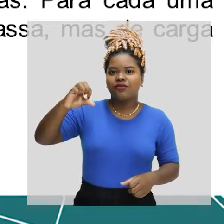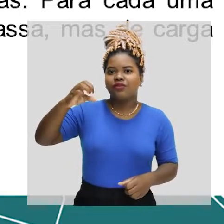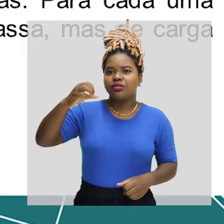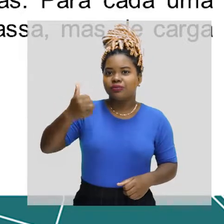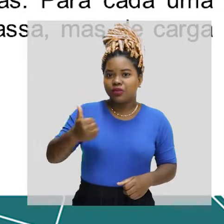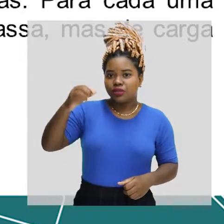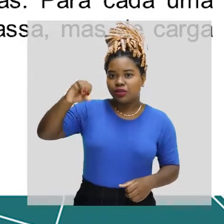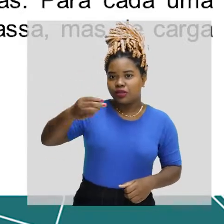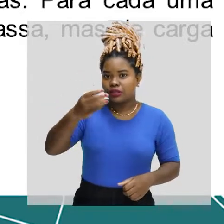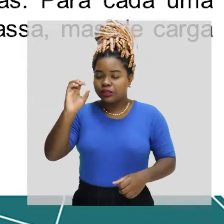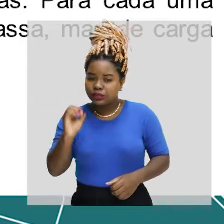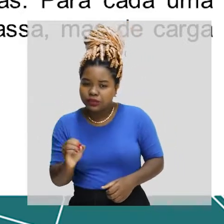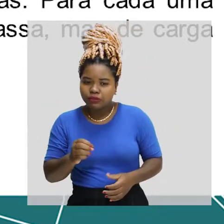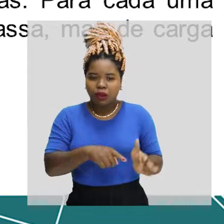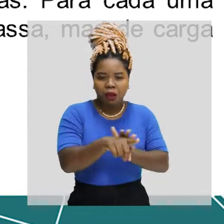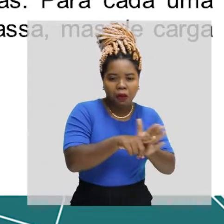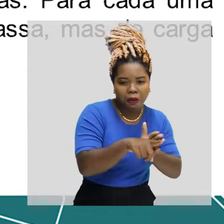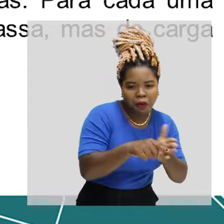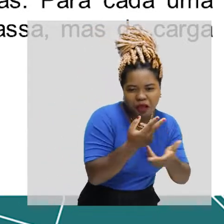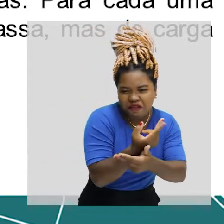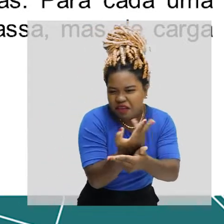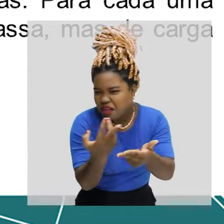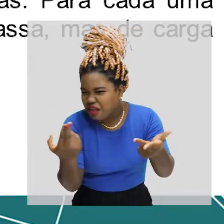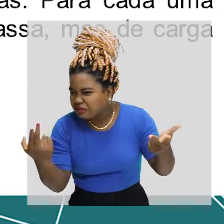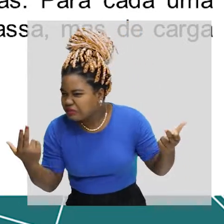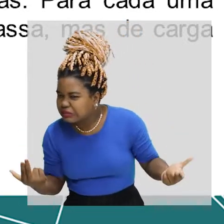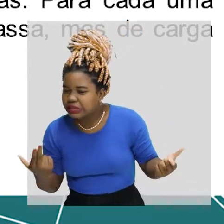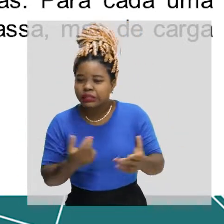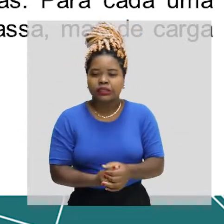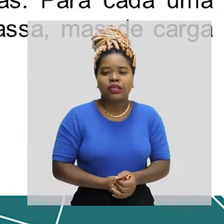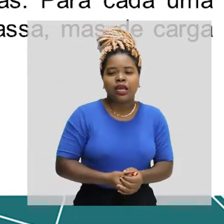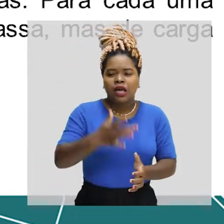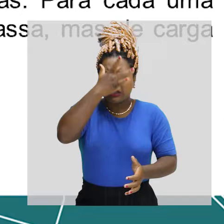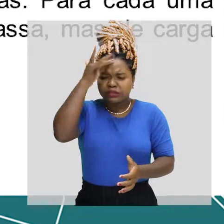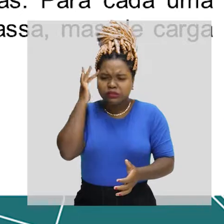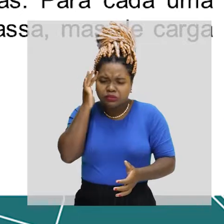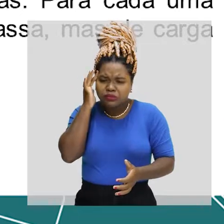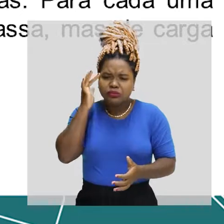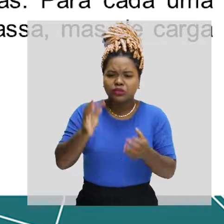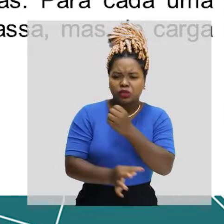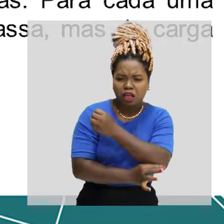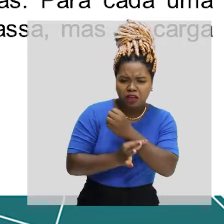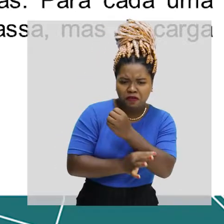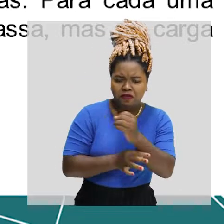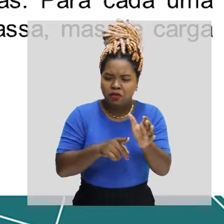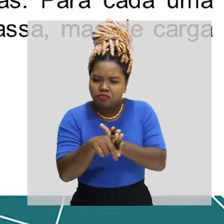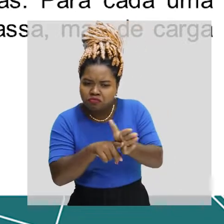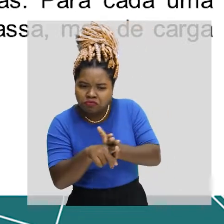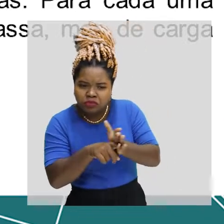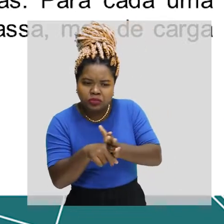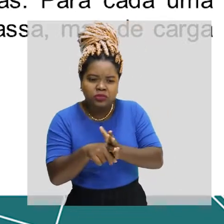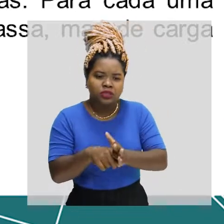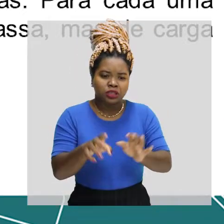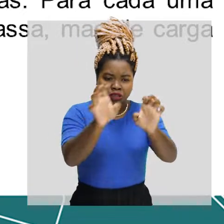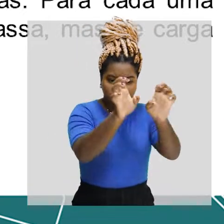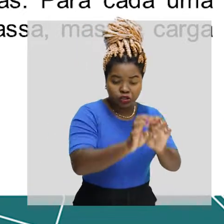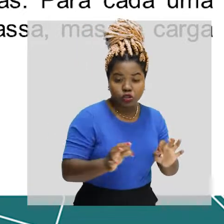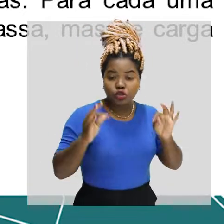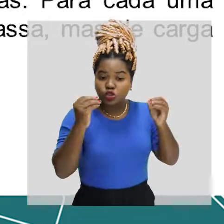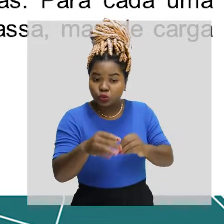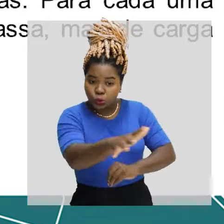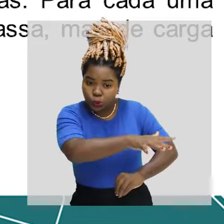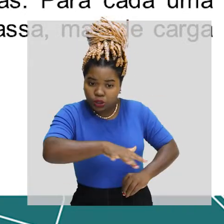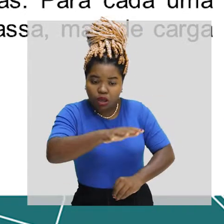diversas pesquisas e descobertas científicas, os físicos concluíram que a estrutura de toda a matéria conhecida